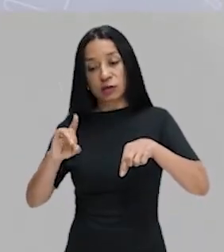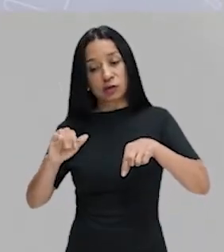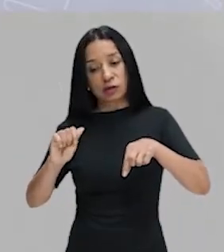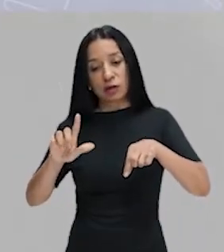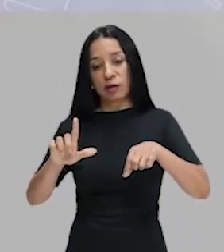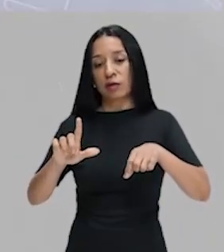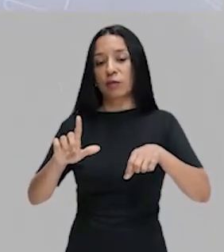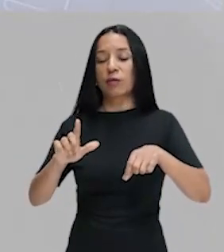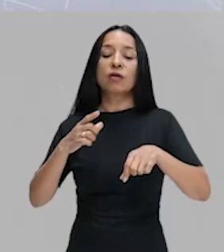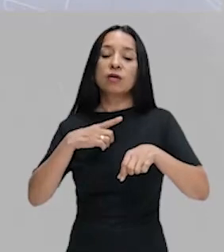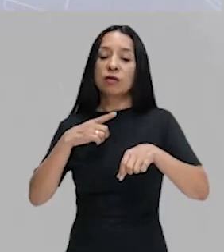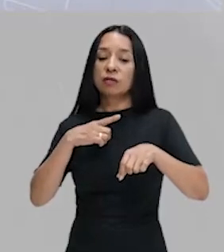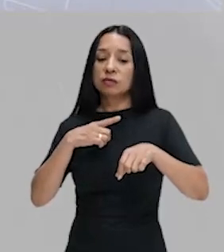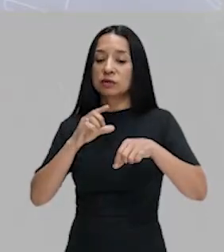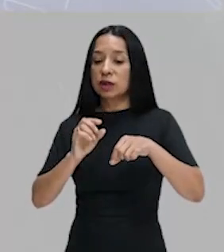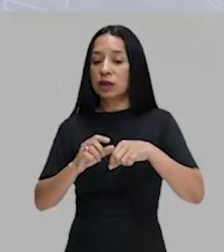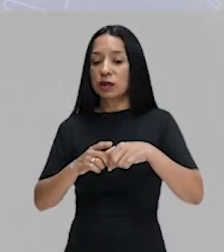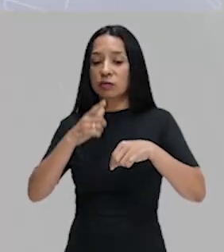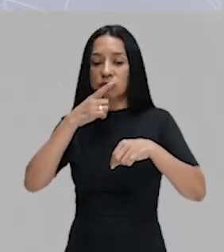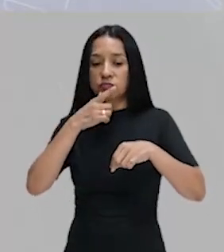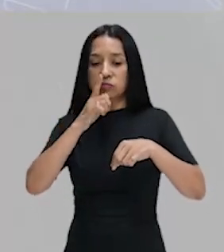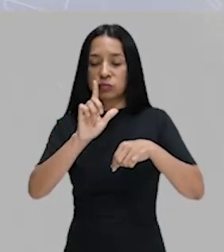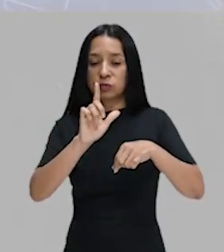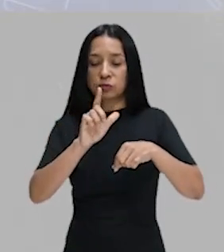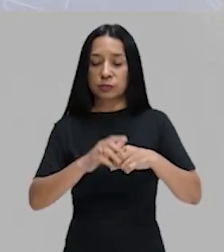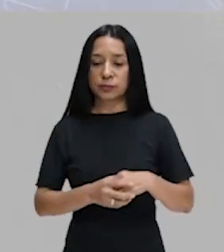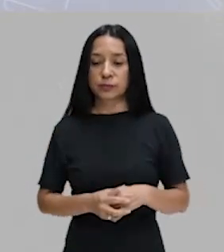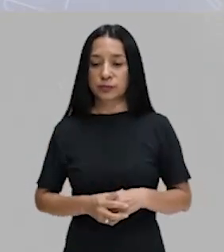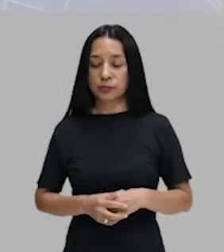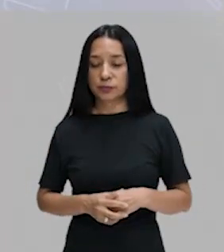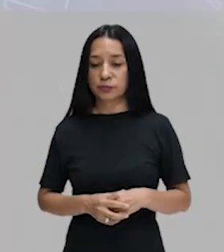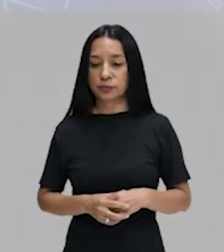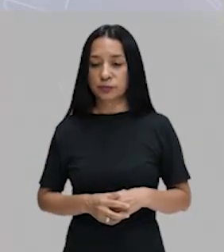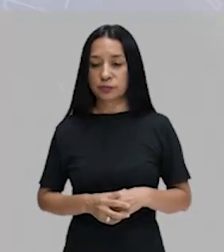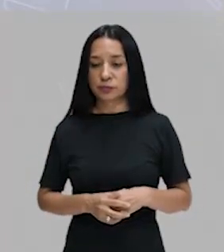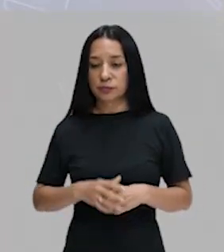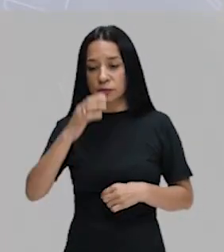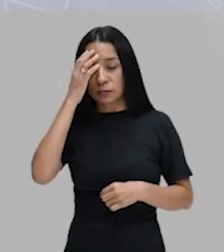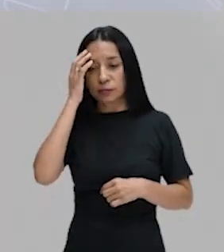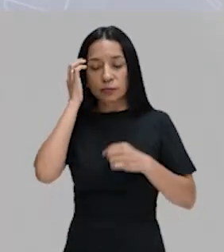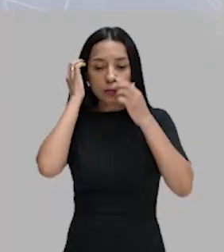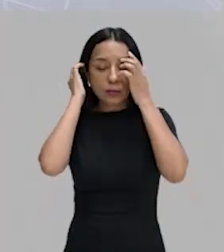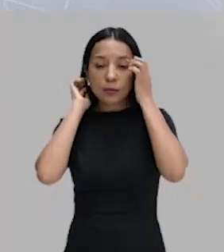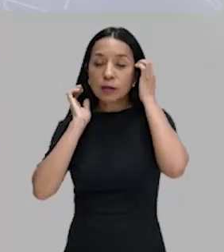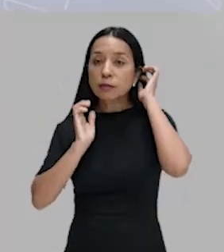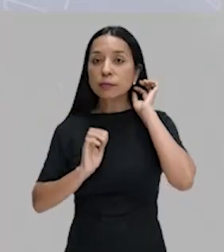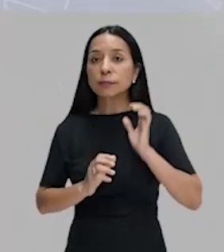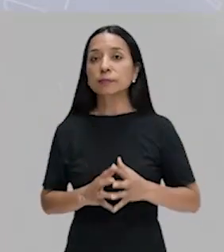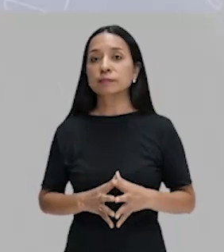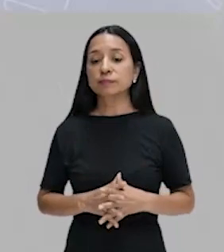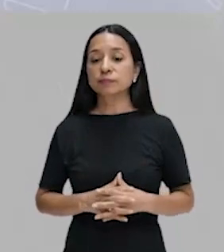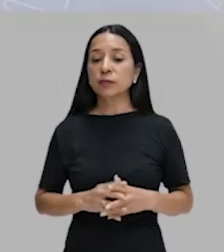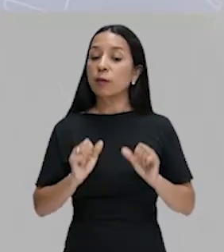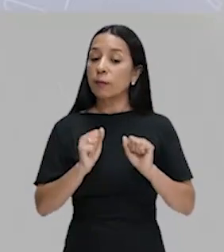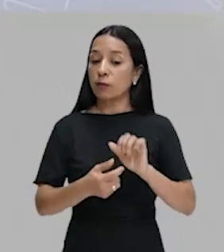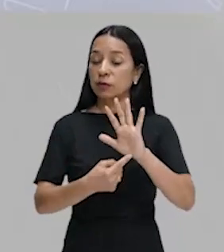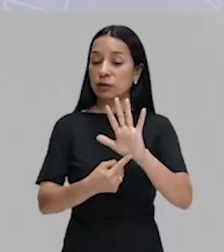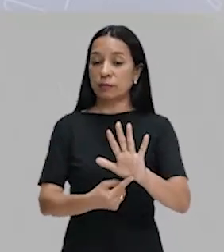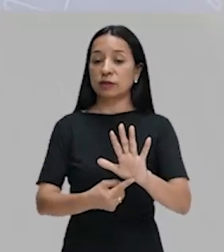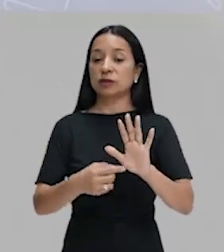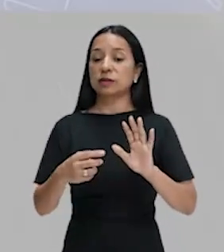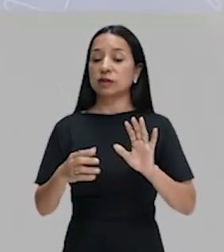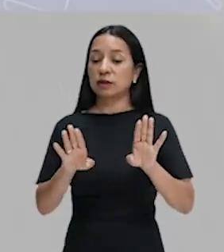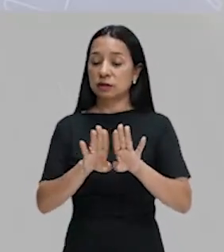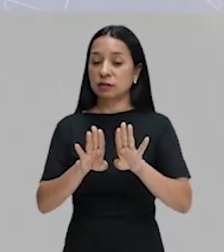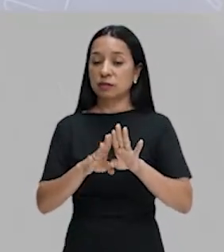vantagem para o animal, no caso do quinidário. Ok? E os quinidários eles podem apresentar